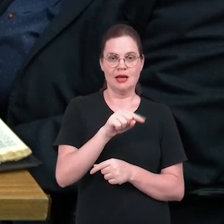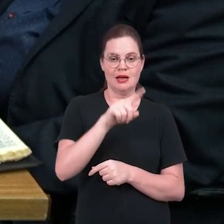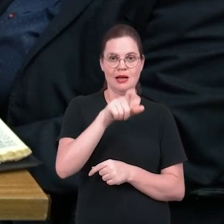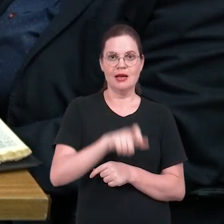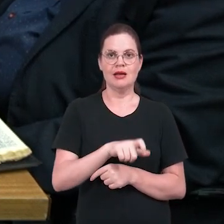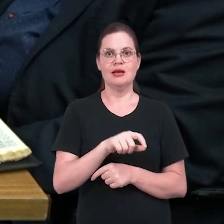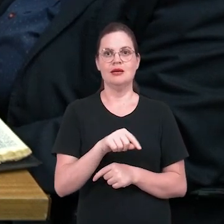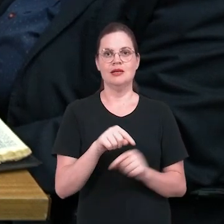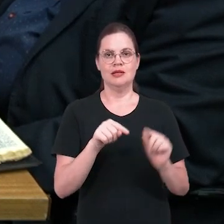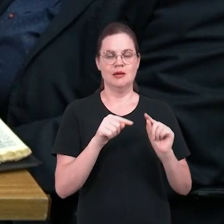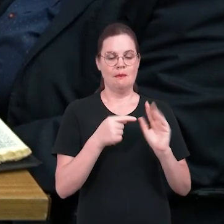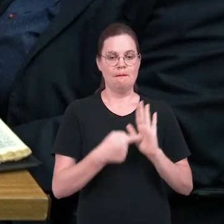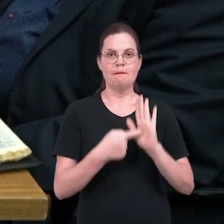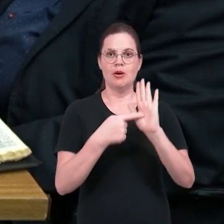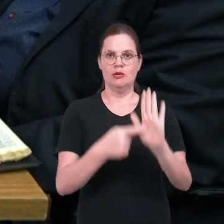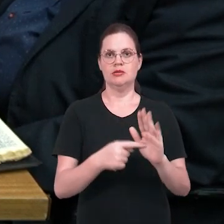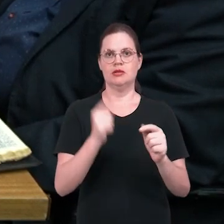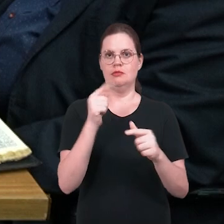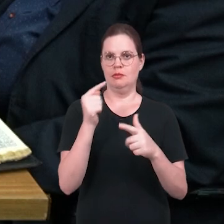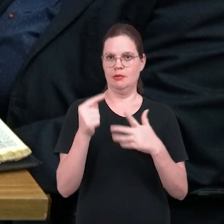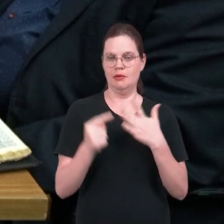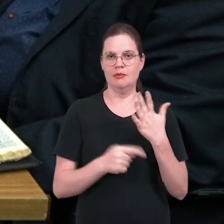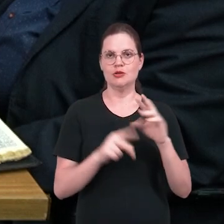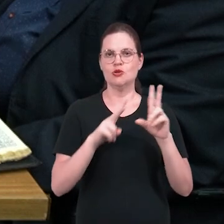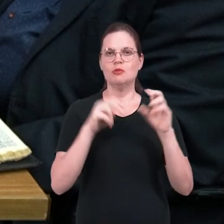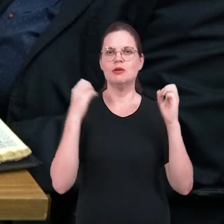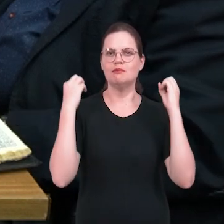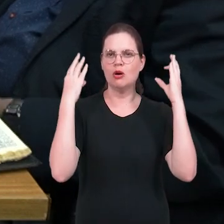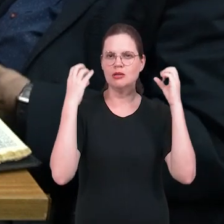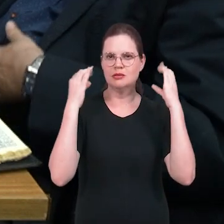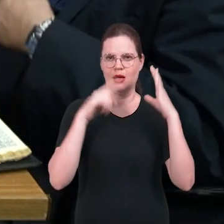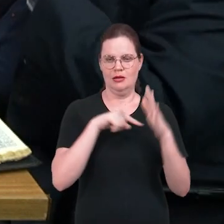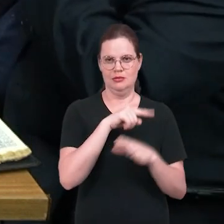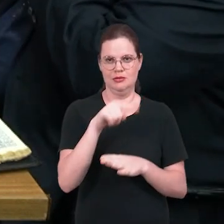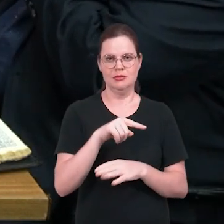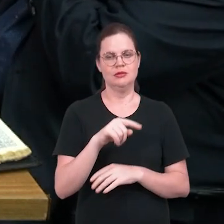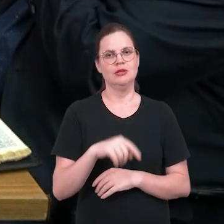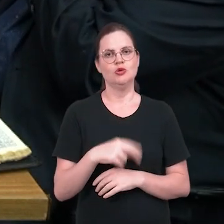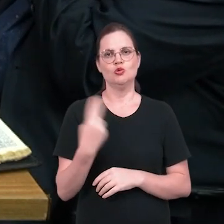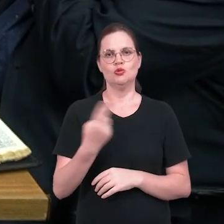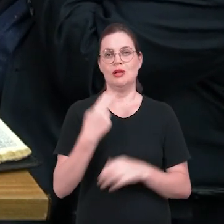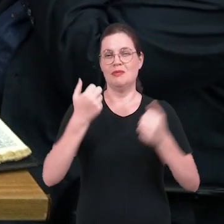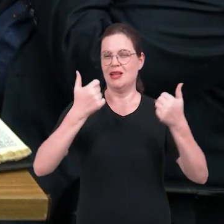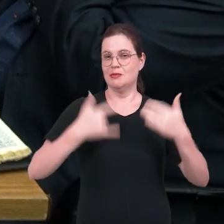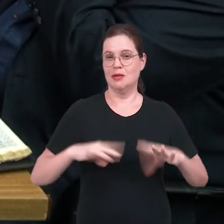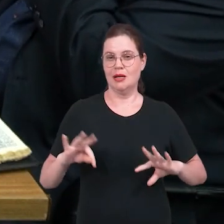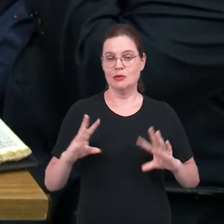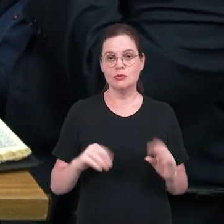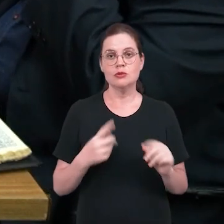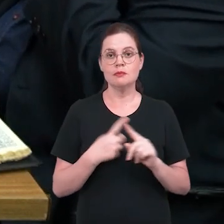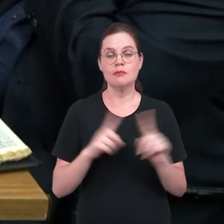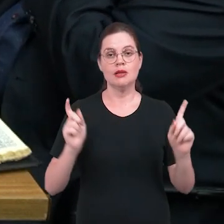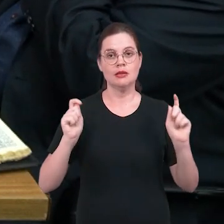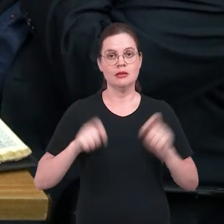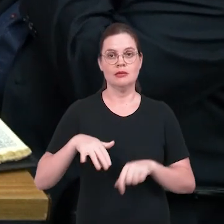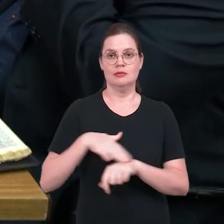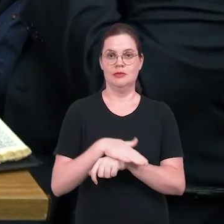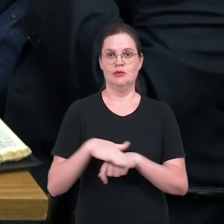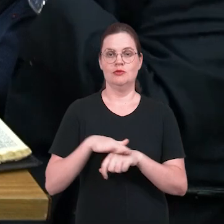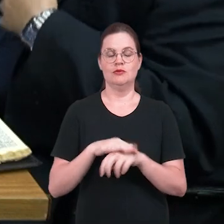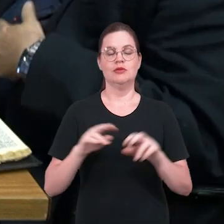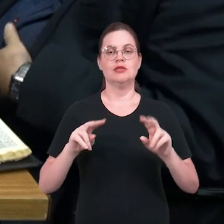nós vamos dar continuidade hoje, Josias e Wallace, a operação do Senhor usando